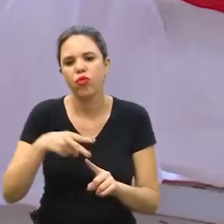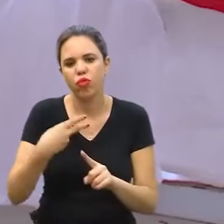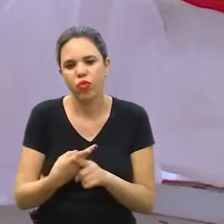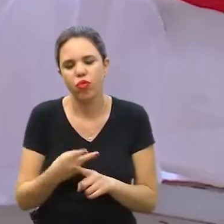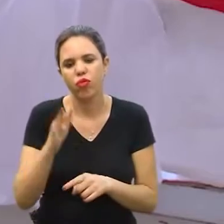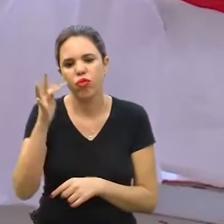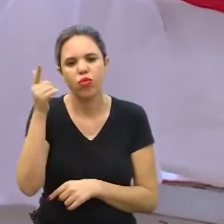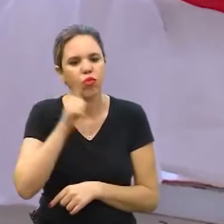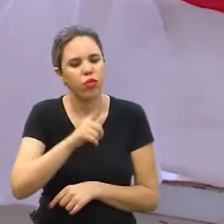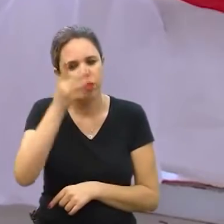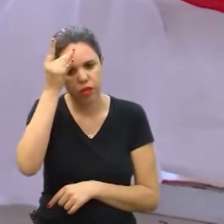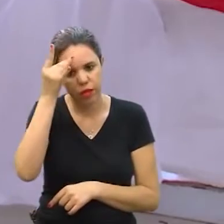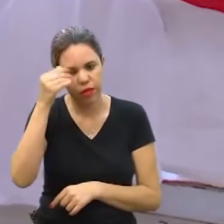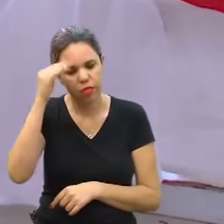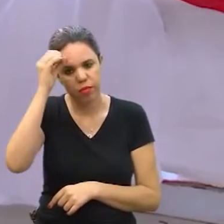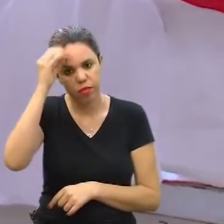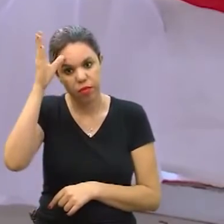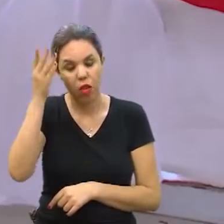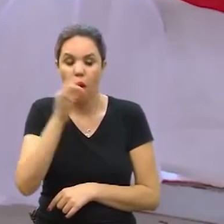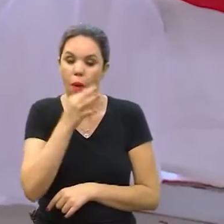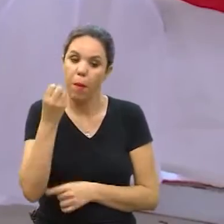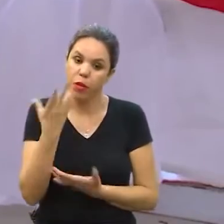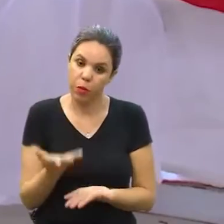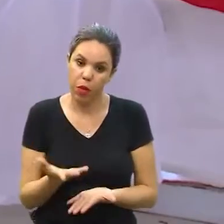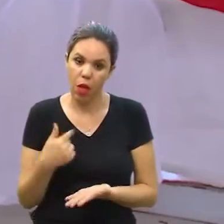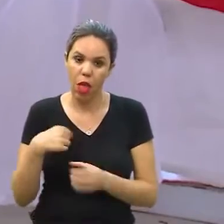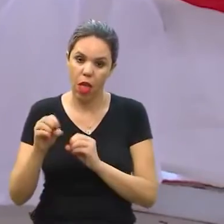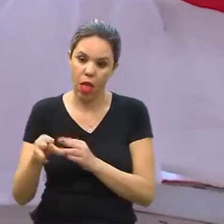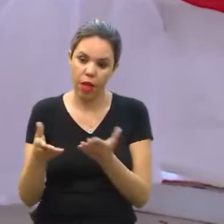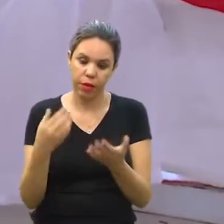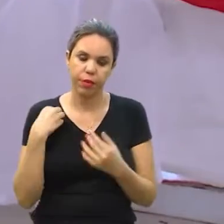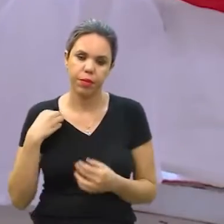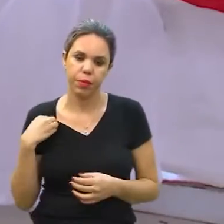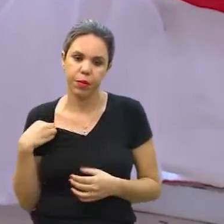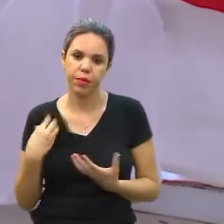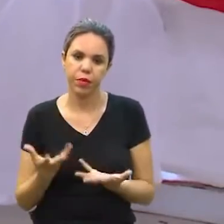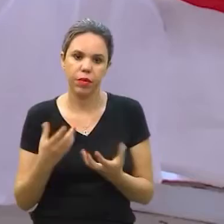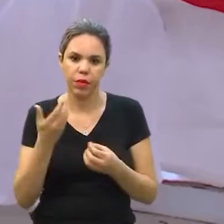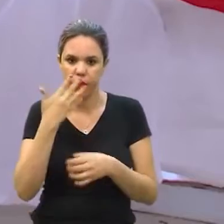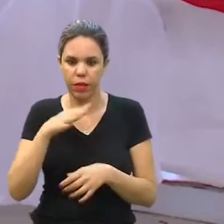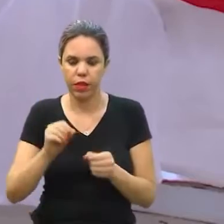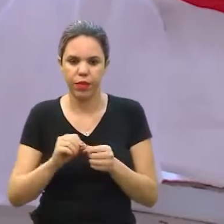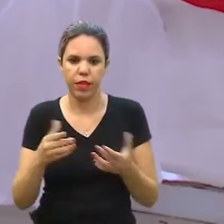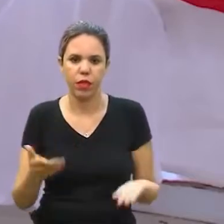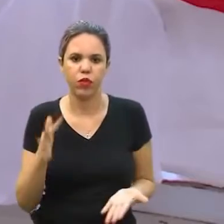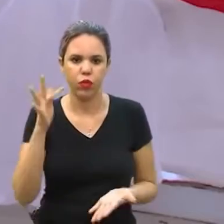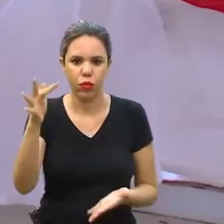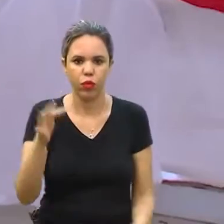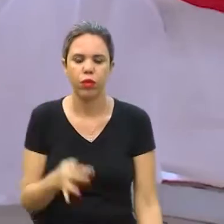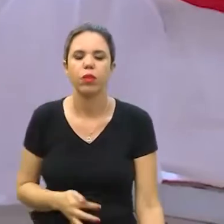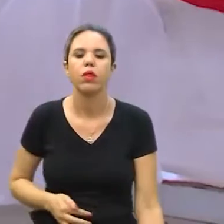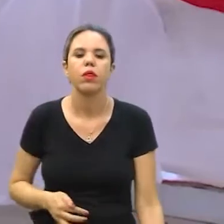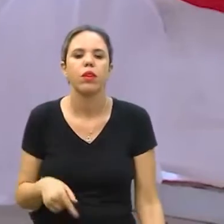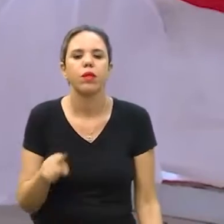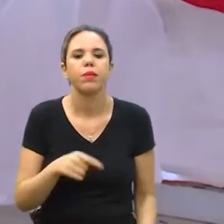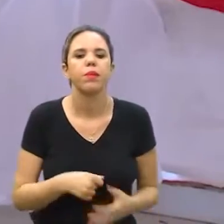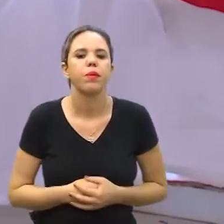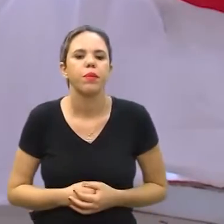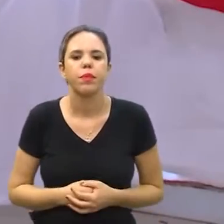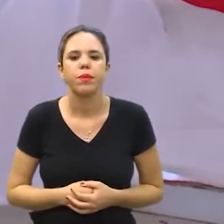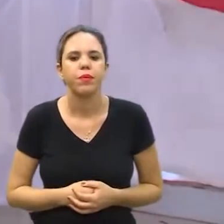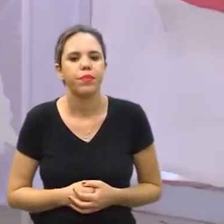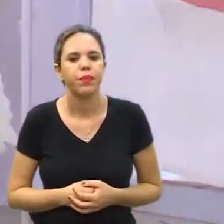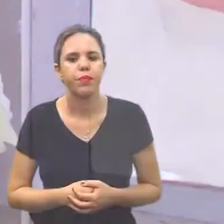para eles futuramente, é muito bom. Então é o que eu ensino, é o que eu quero que as crianças façam, o futuro deles.